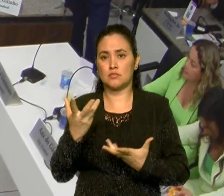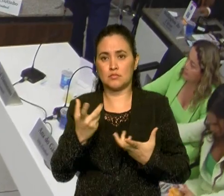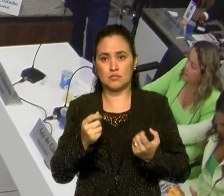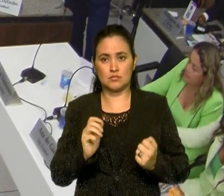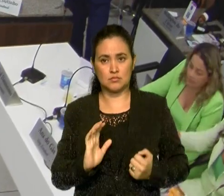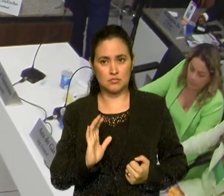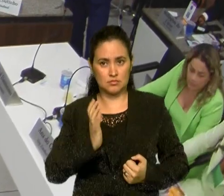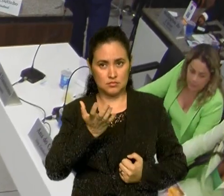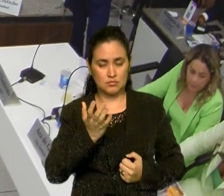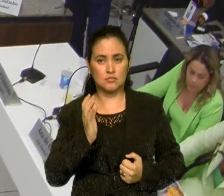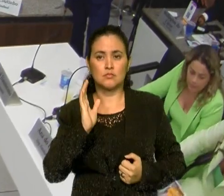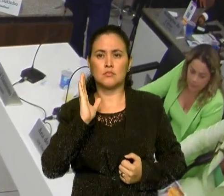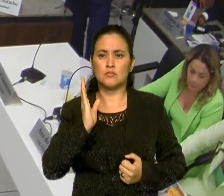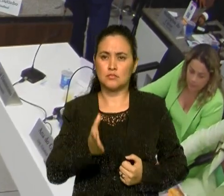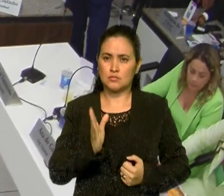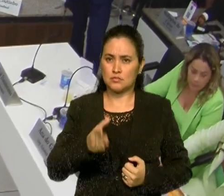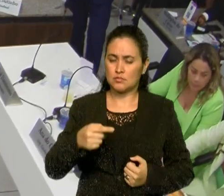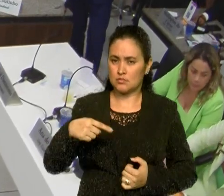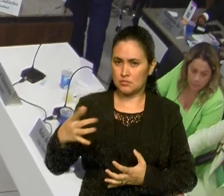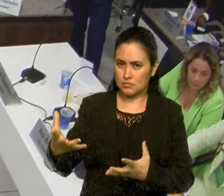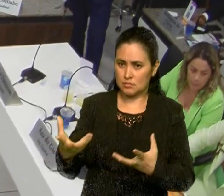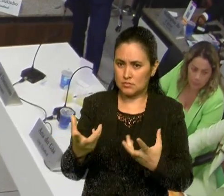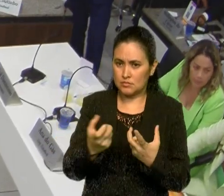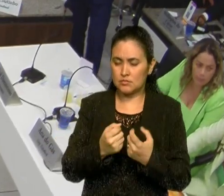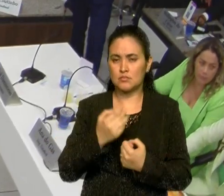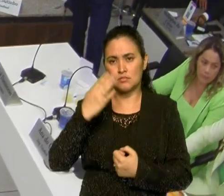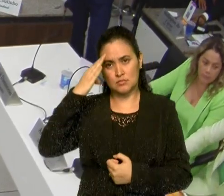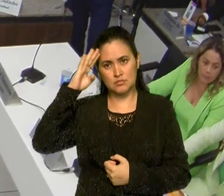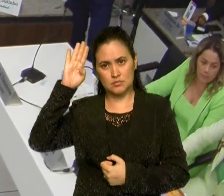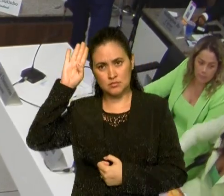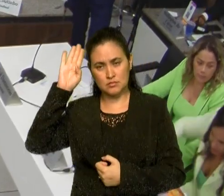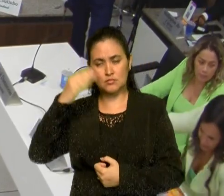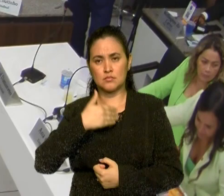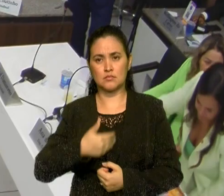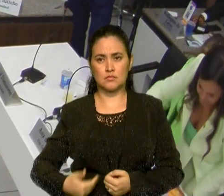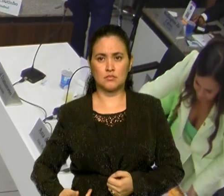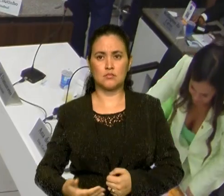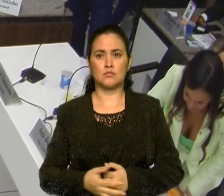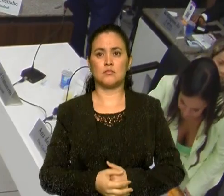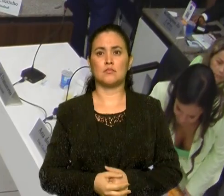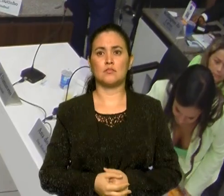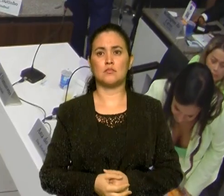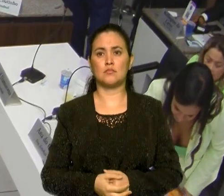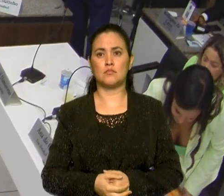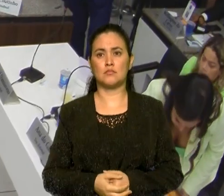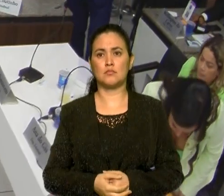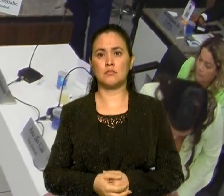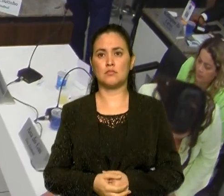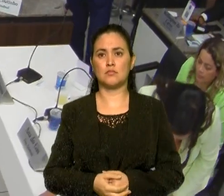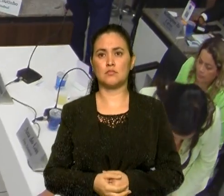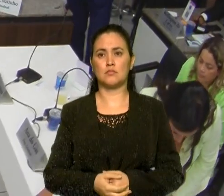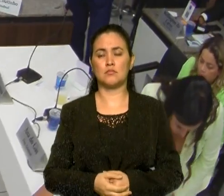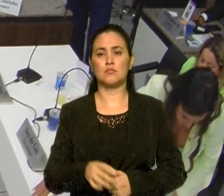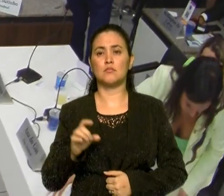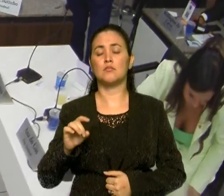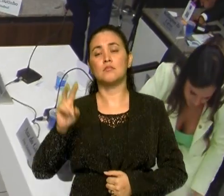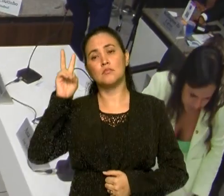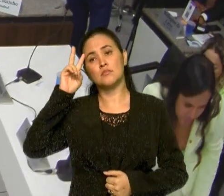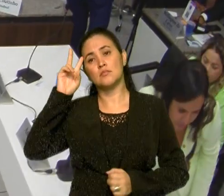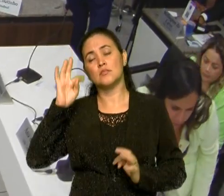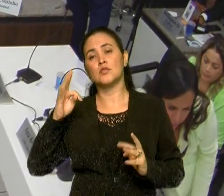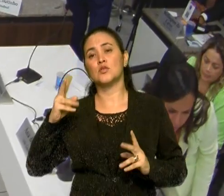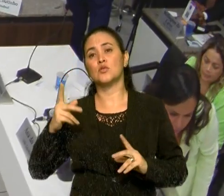todo, já foram fazer essa recepção ao governador. Só para lembrar, todos os projetos que estavam em votação na